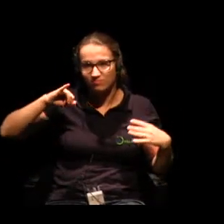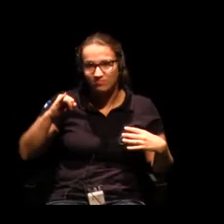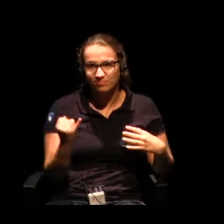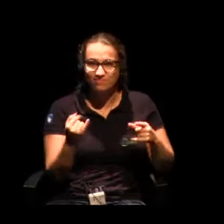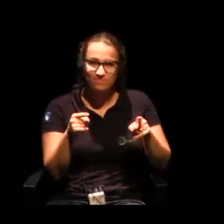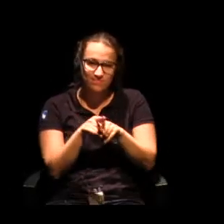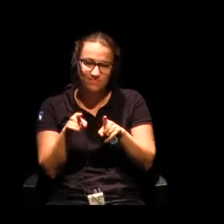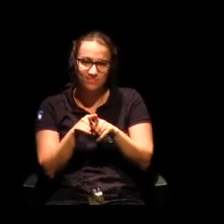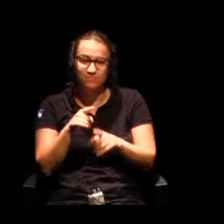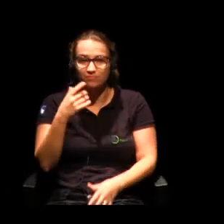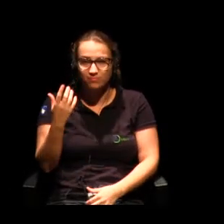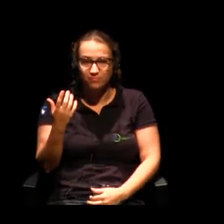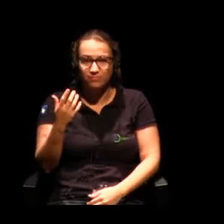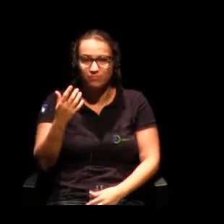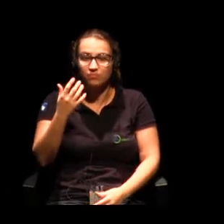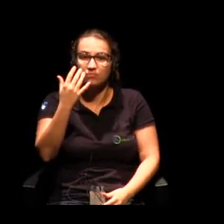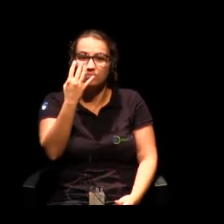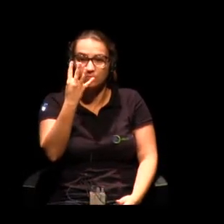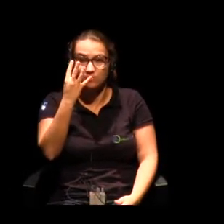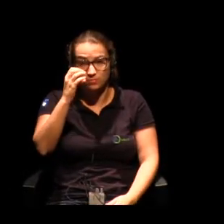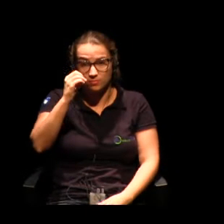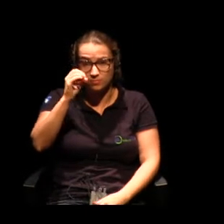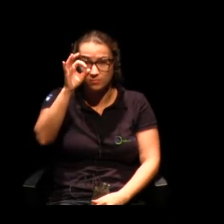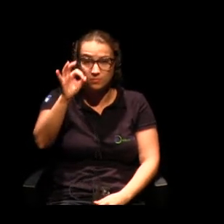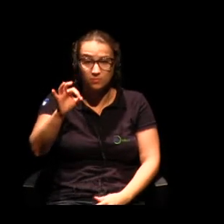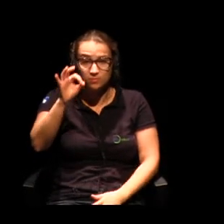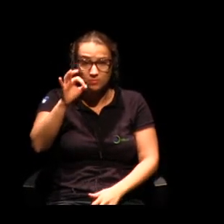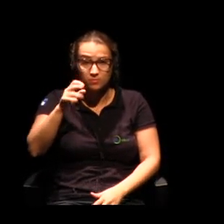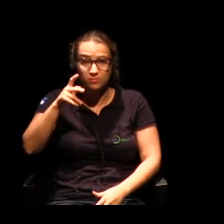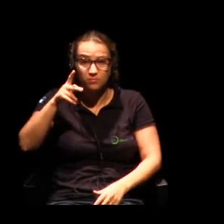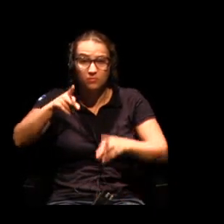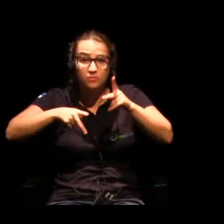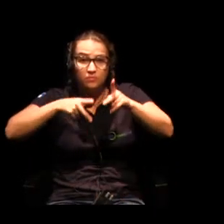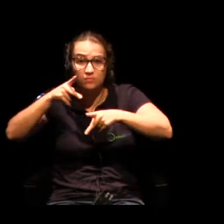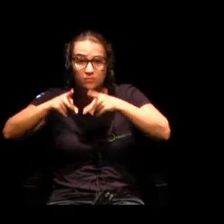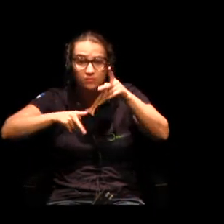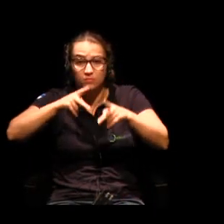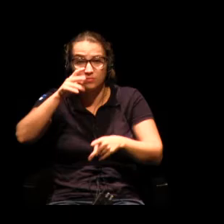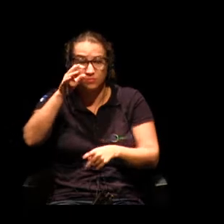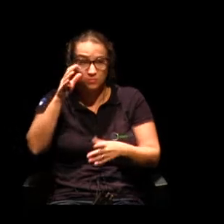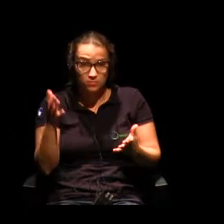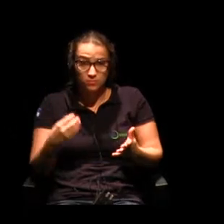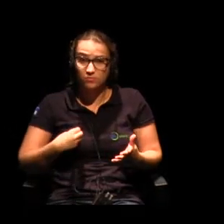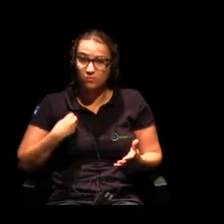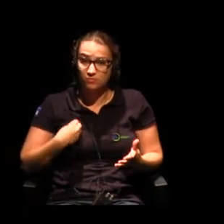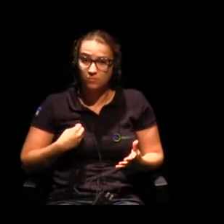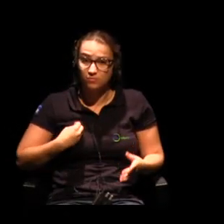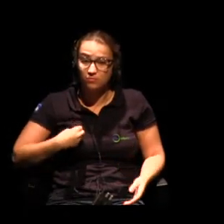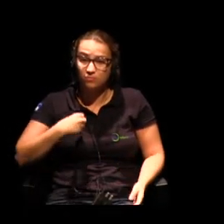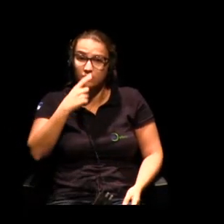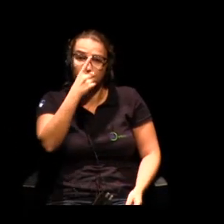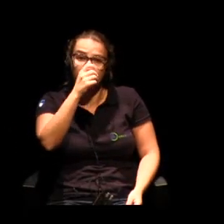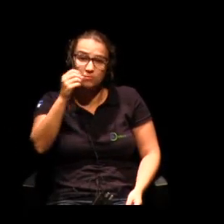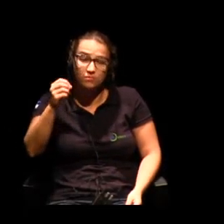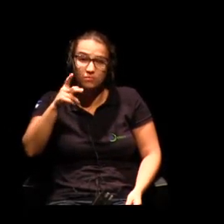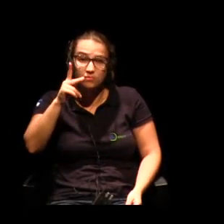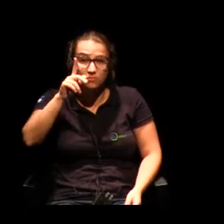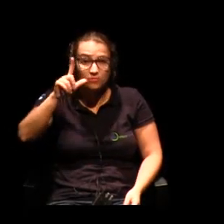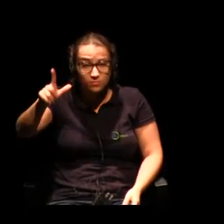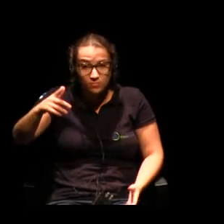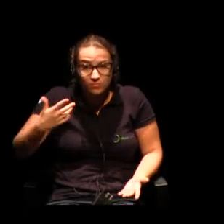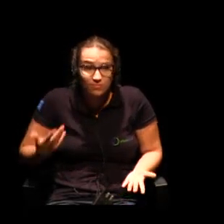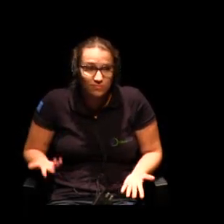Esperamos que os turistas também aproveitem esse local. Então, 40% da população mundial vive dentro de